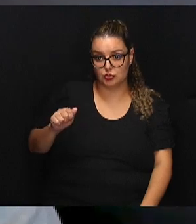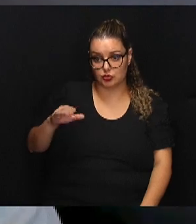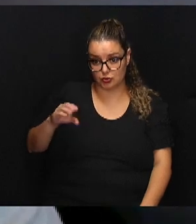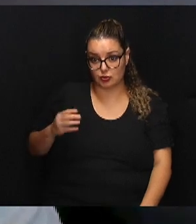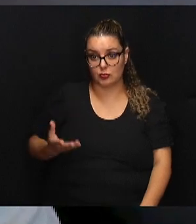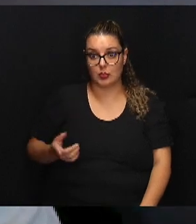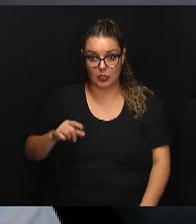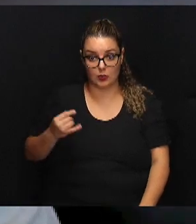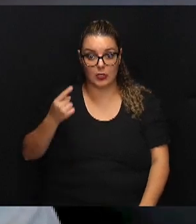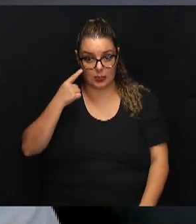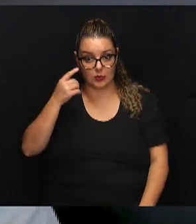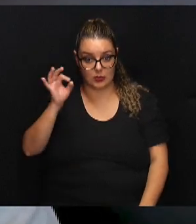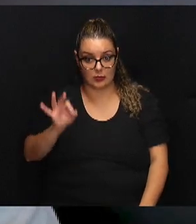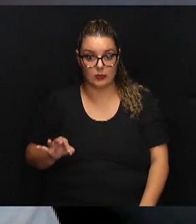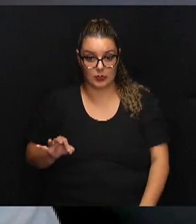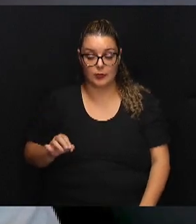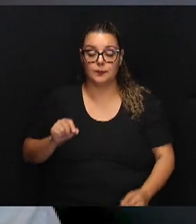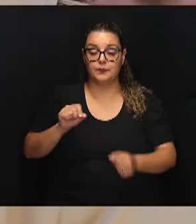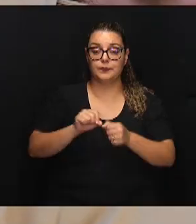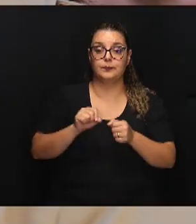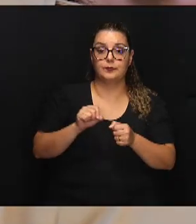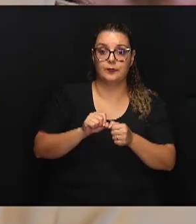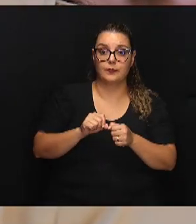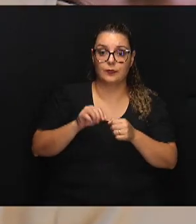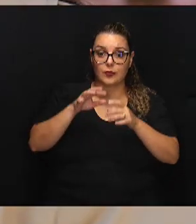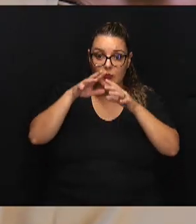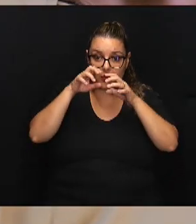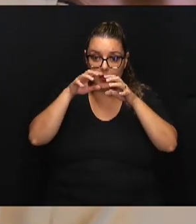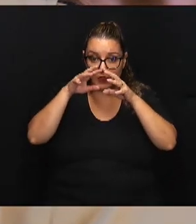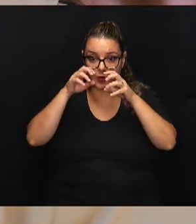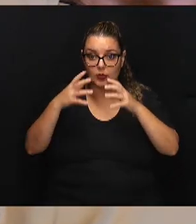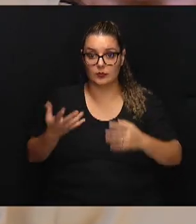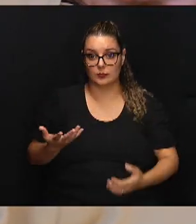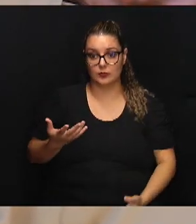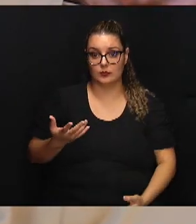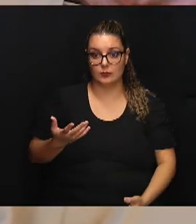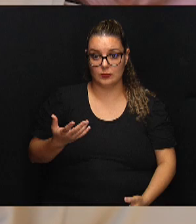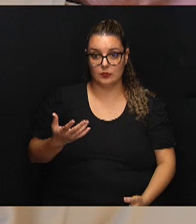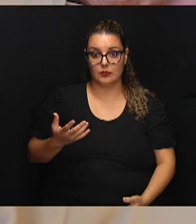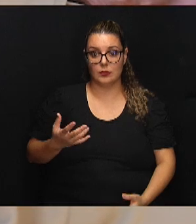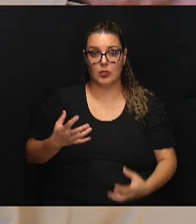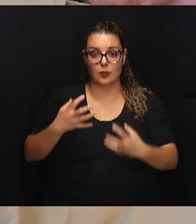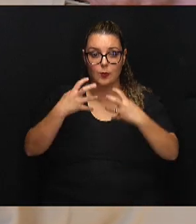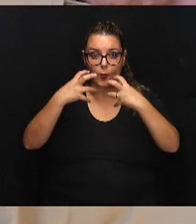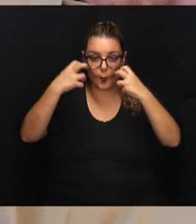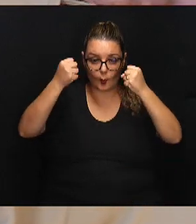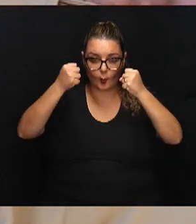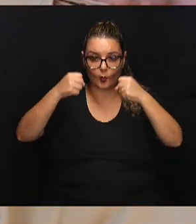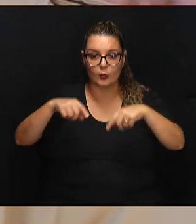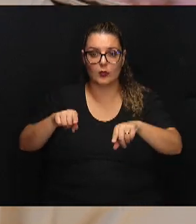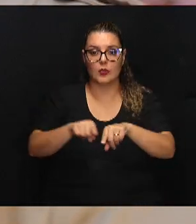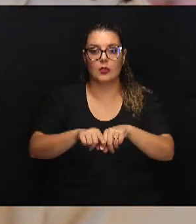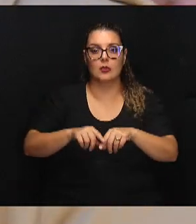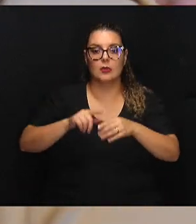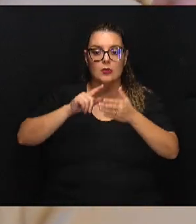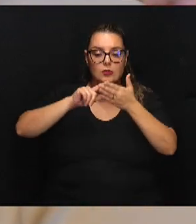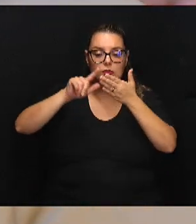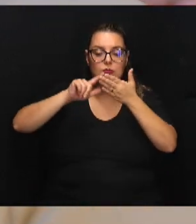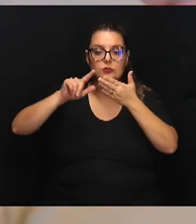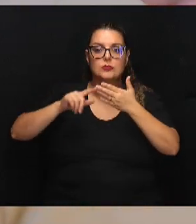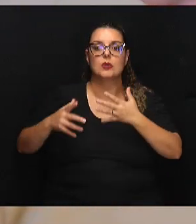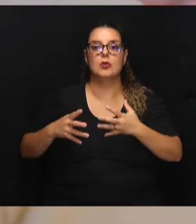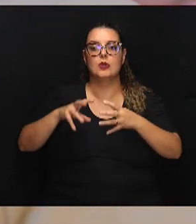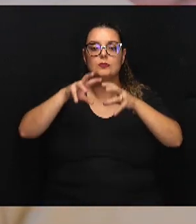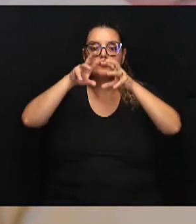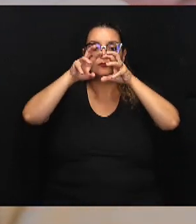ideal. E o que que ele faz? Além de manter o nariz umidificado em situações de extrema secura, ele lava literalmente, mecanicamente